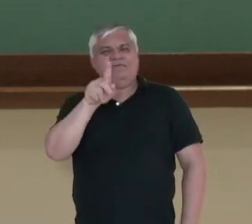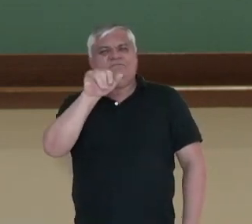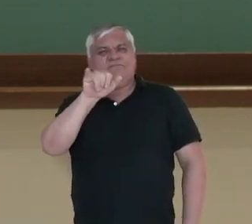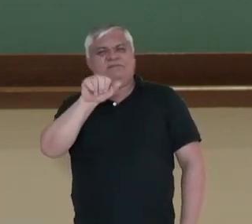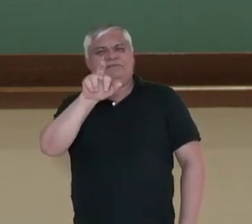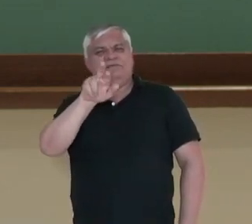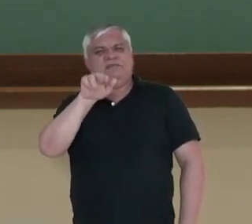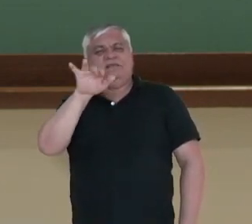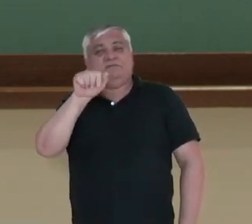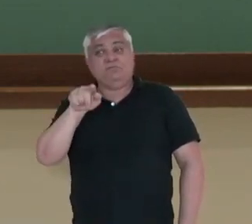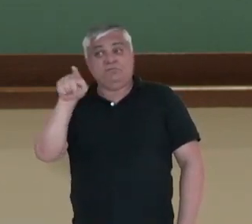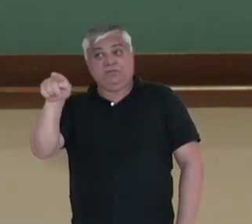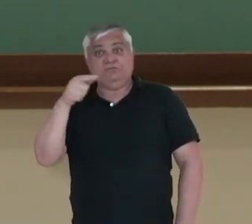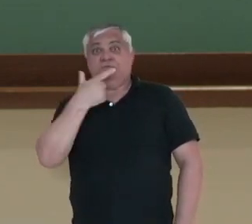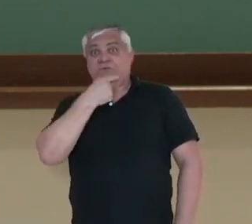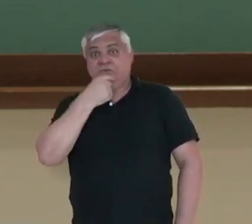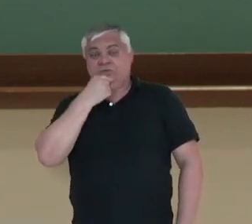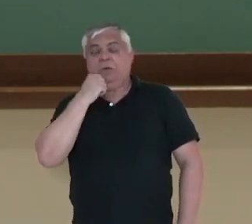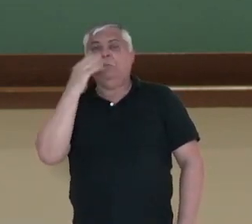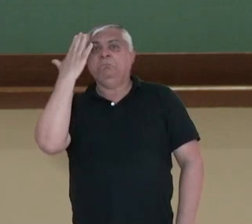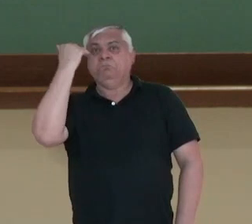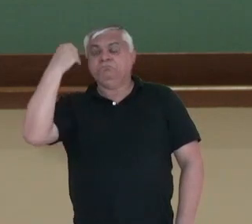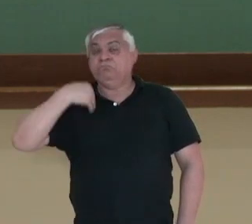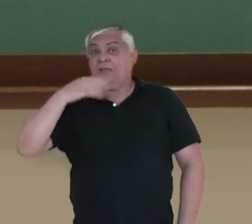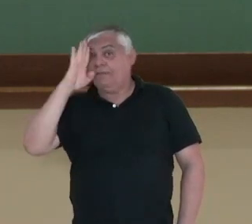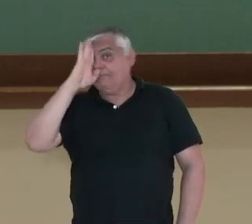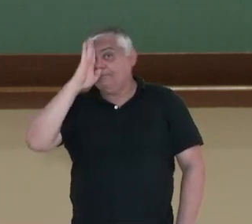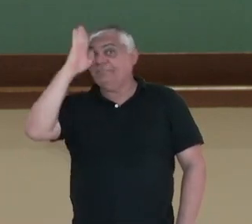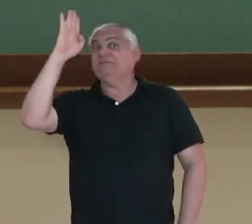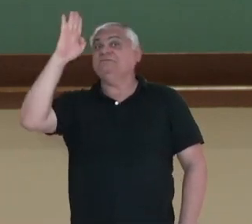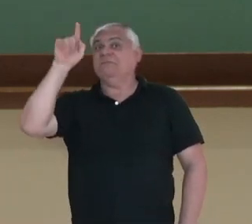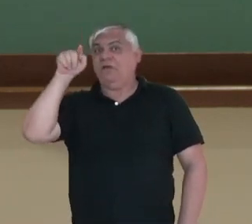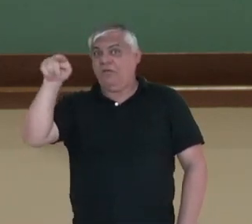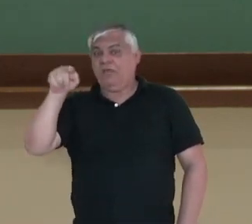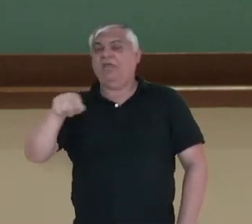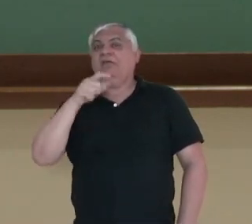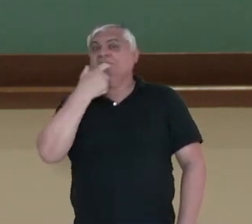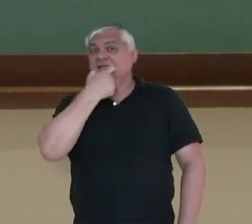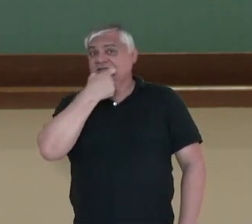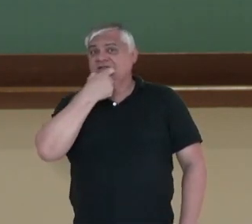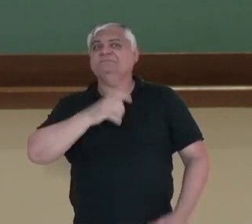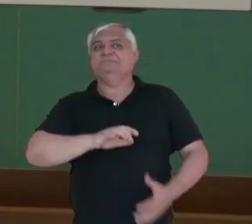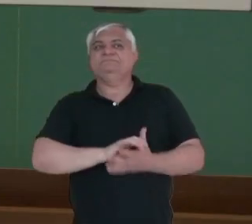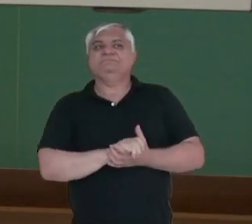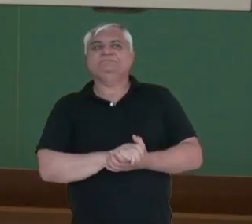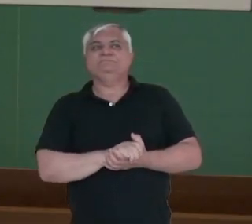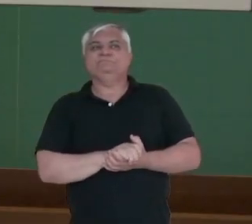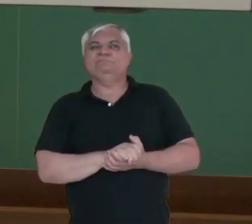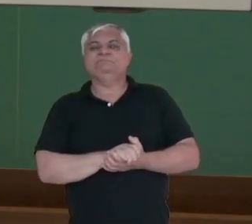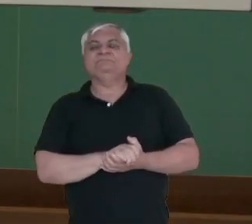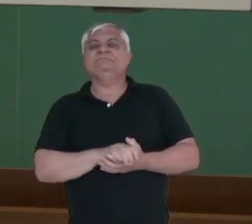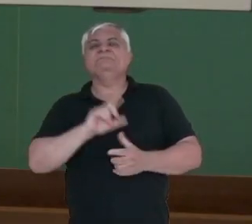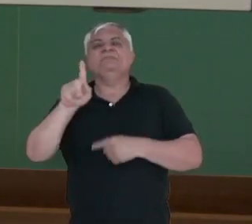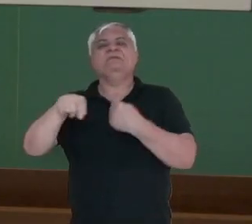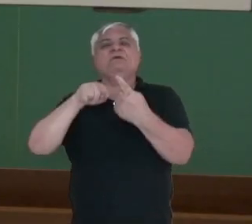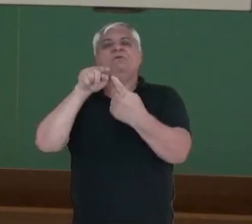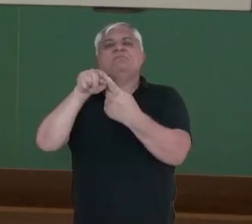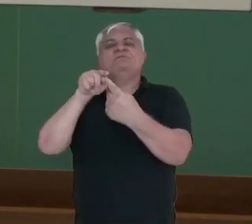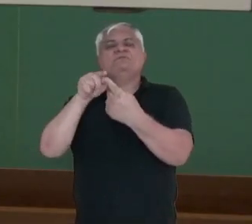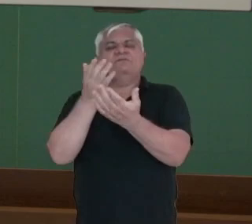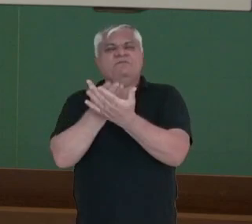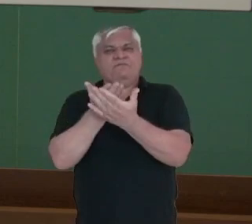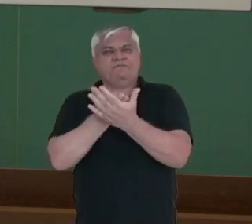considerado um dos principais empiristas britânicos. Vamos lá? Começando aqui já com os